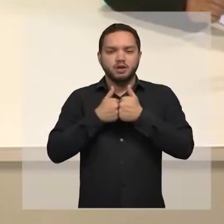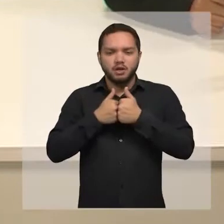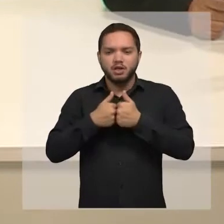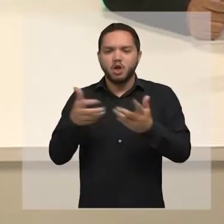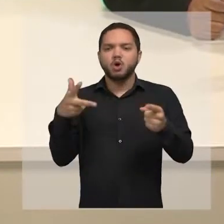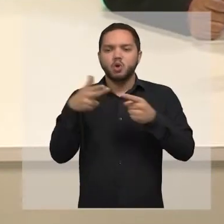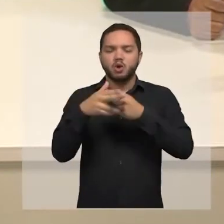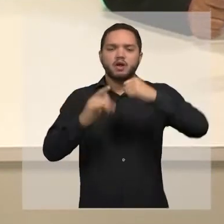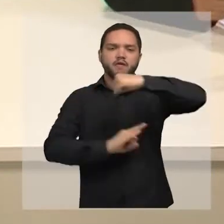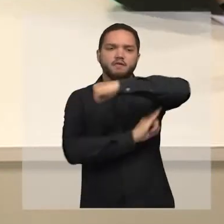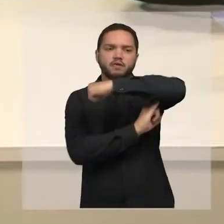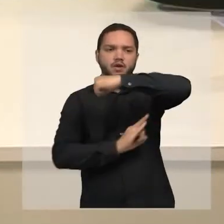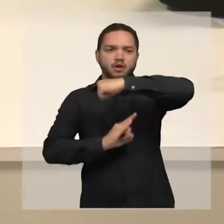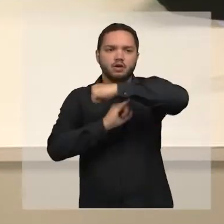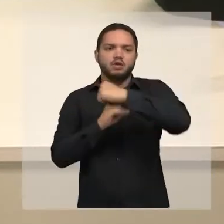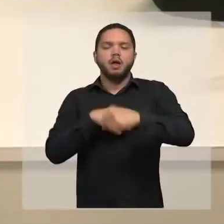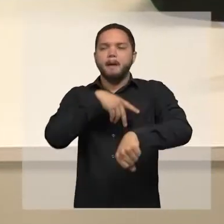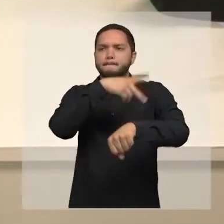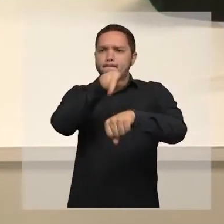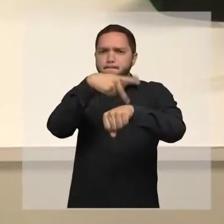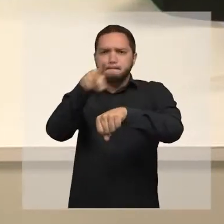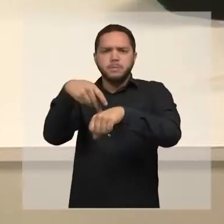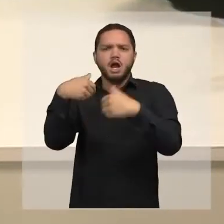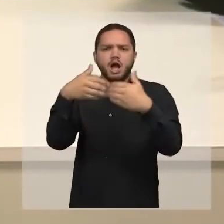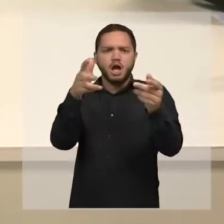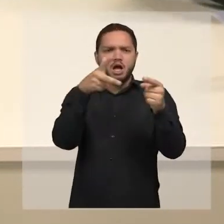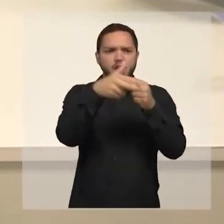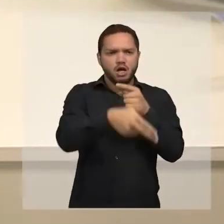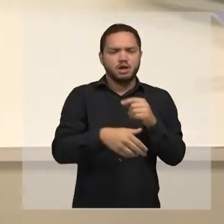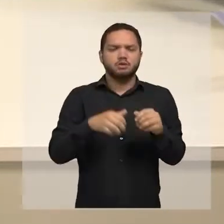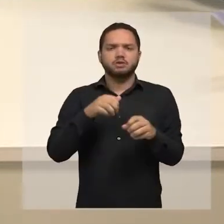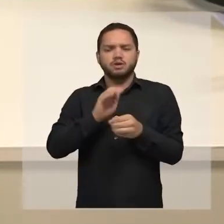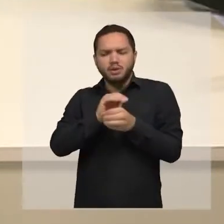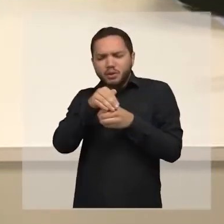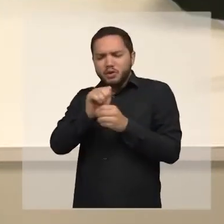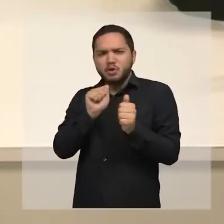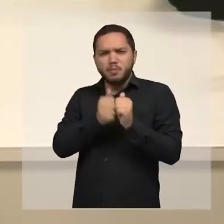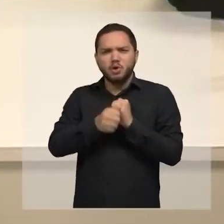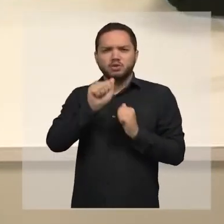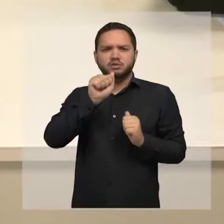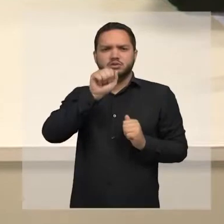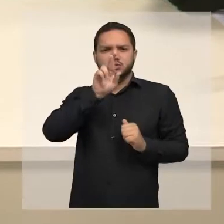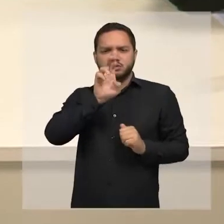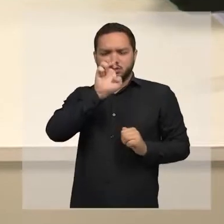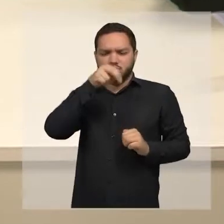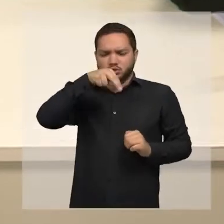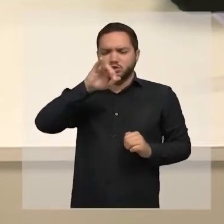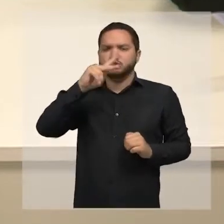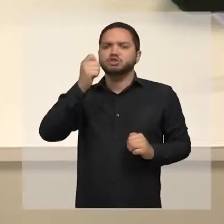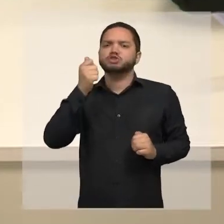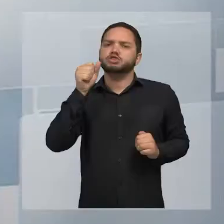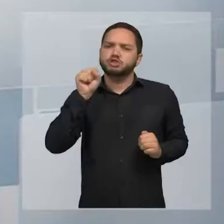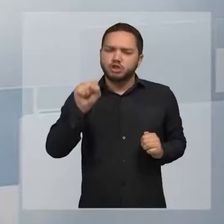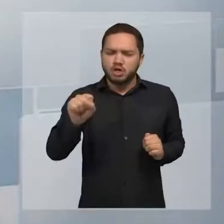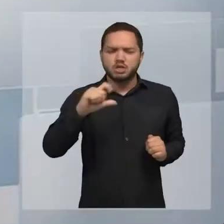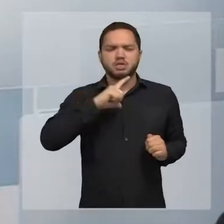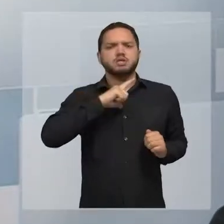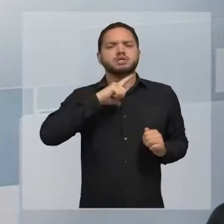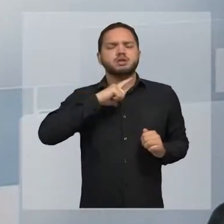A inauguração de viadutos, de praças, inauguração de arenias,